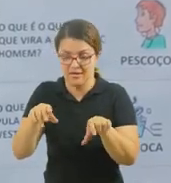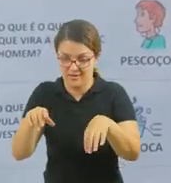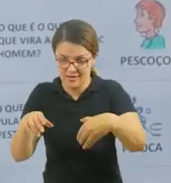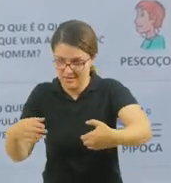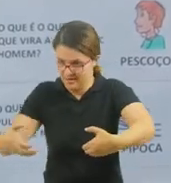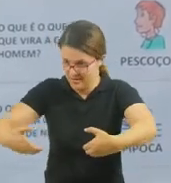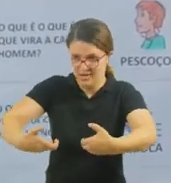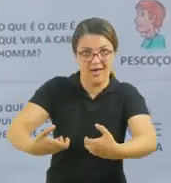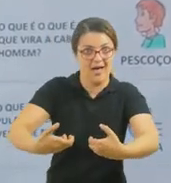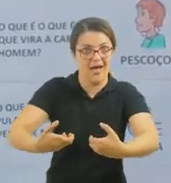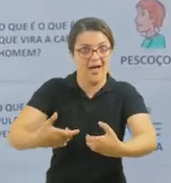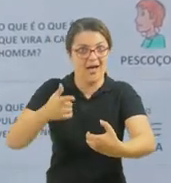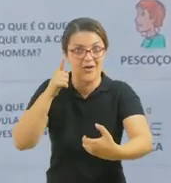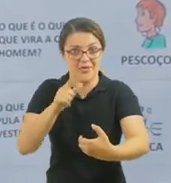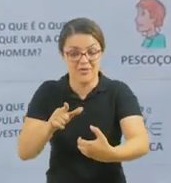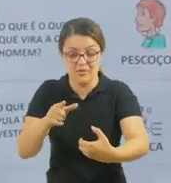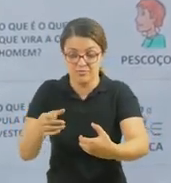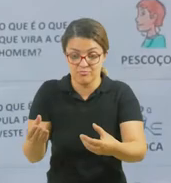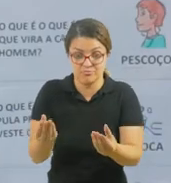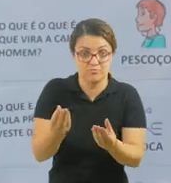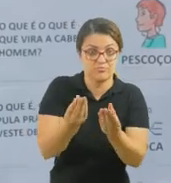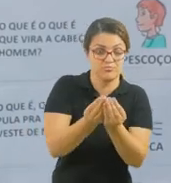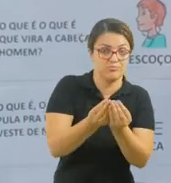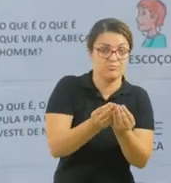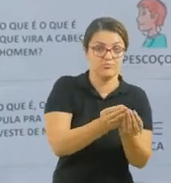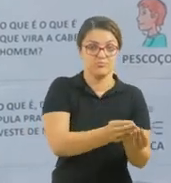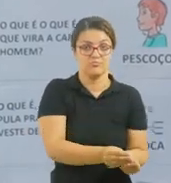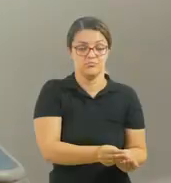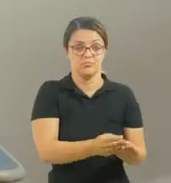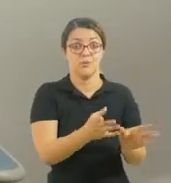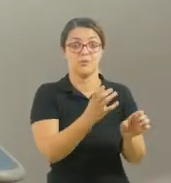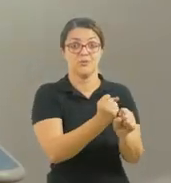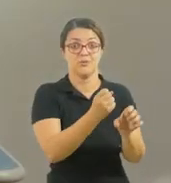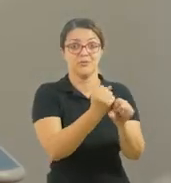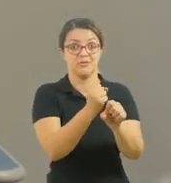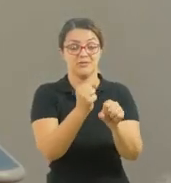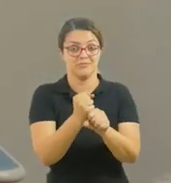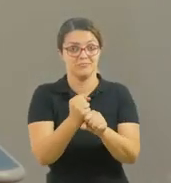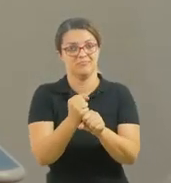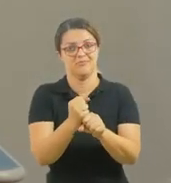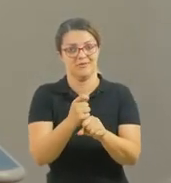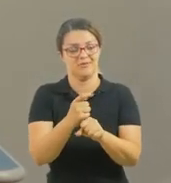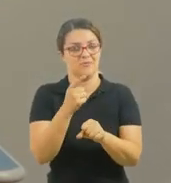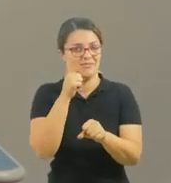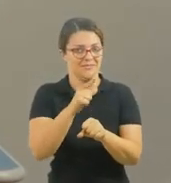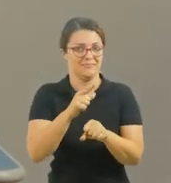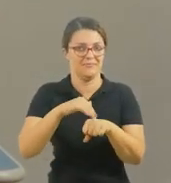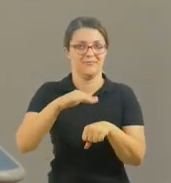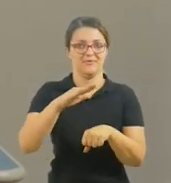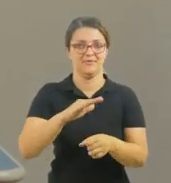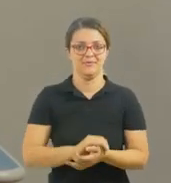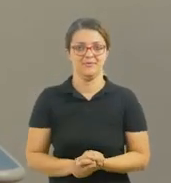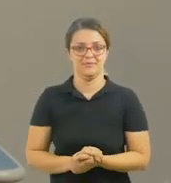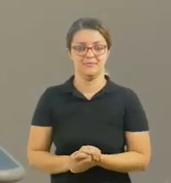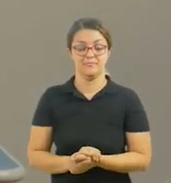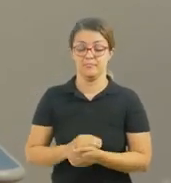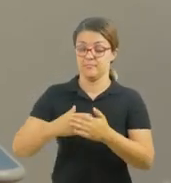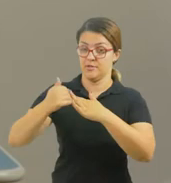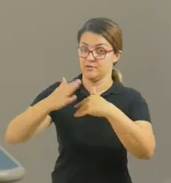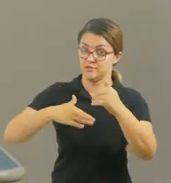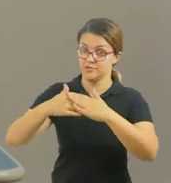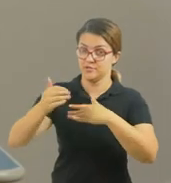a criança e o jogador que acertar, ele vai tirando as peças e vai ganhar quem tiver com mais peças, tá